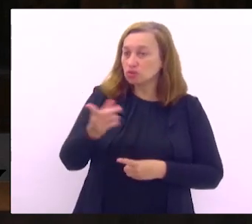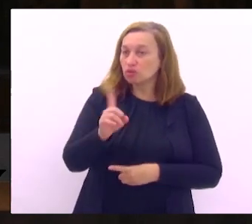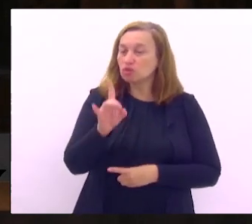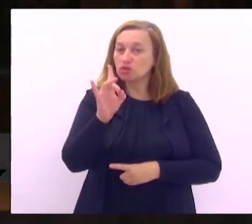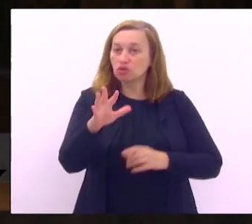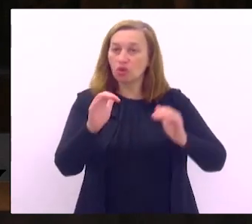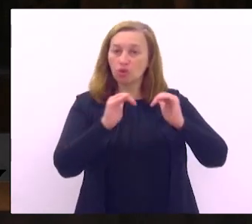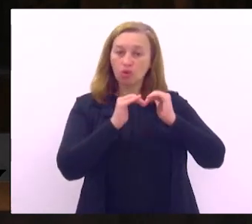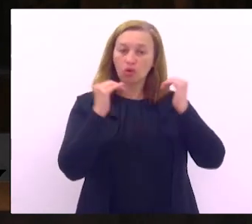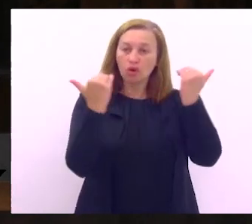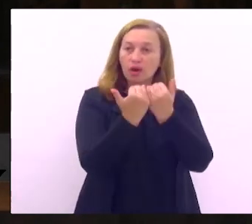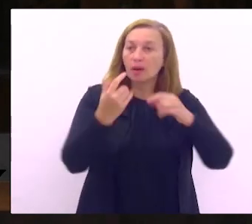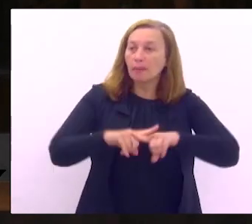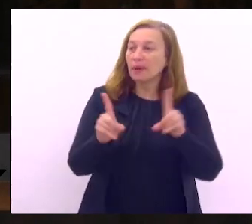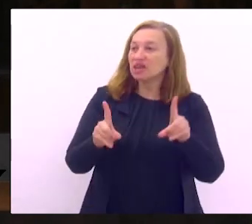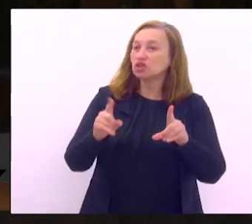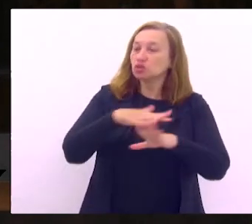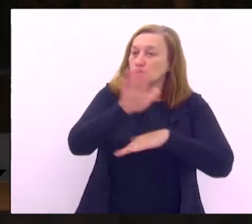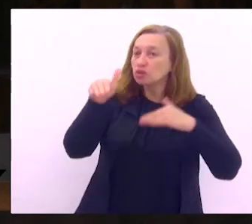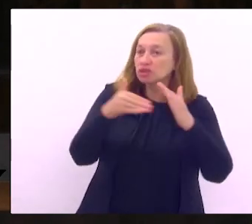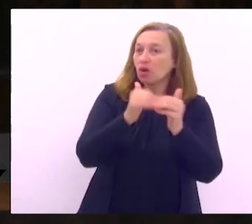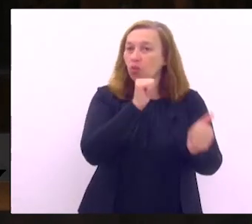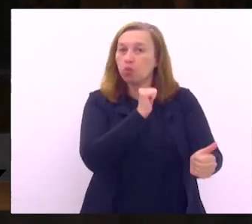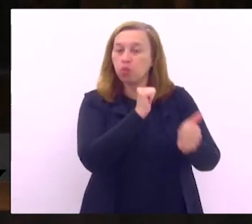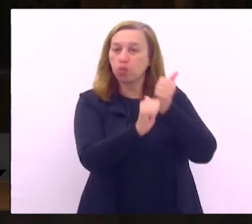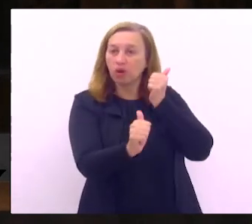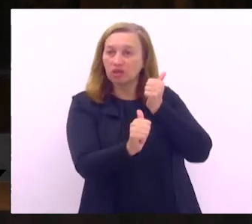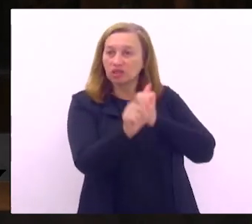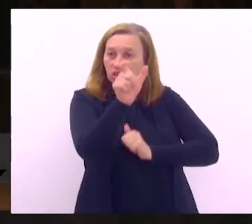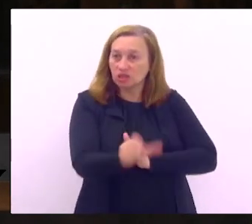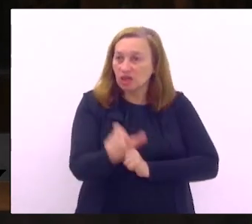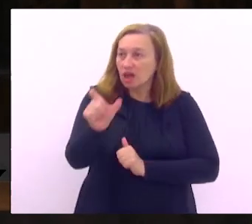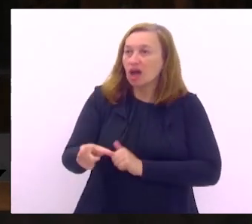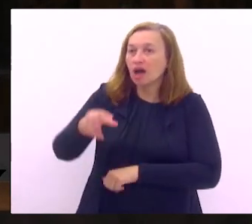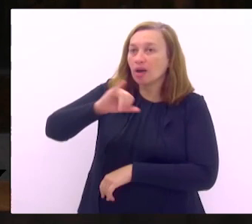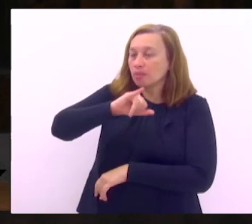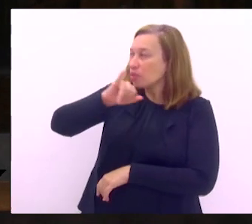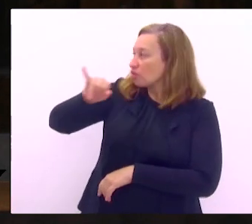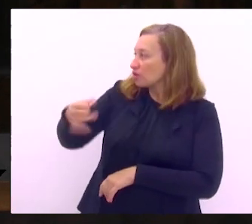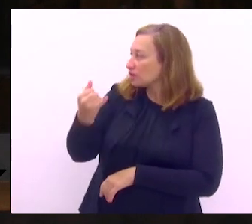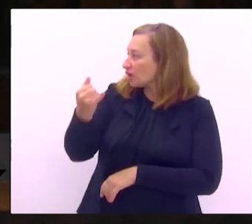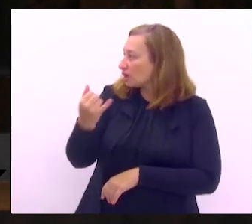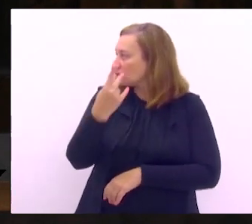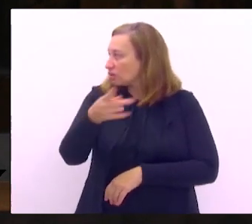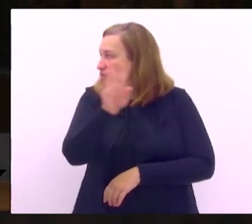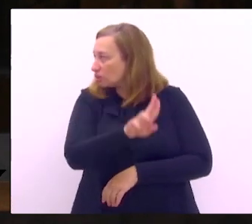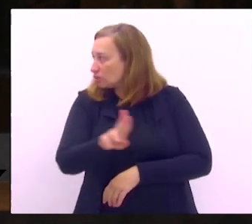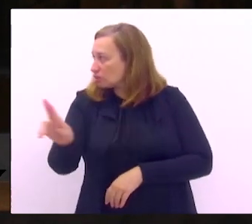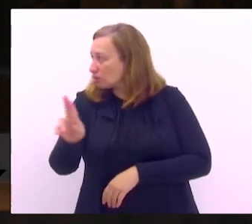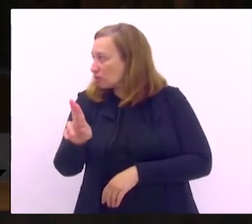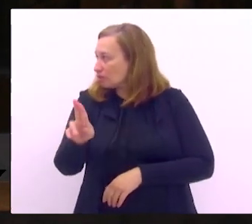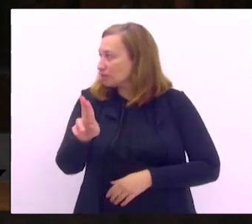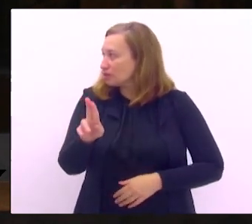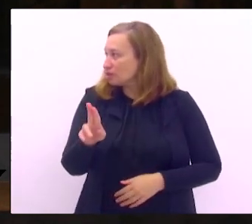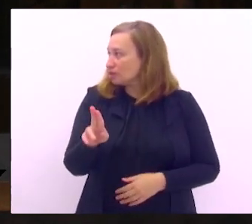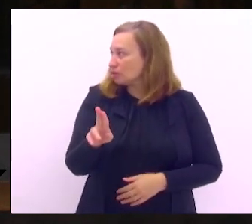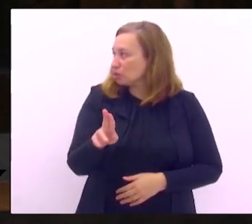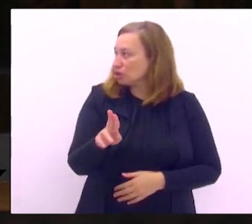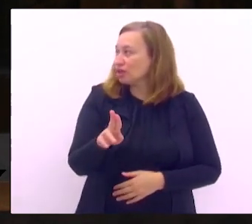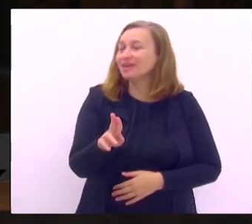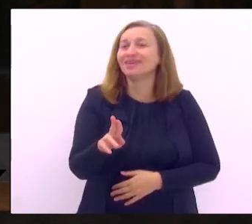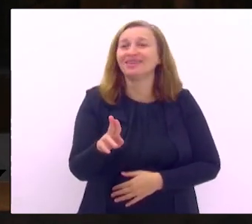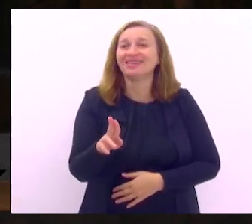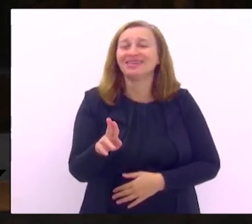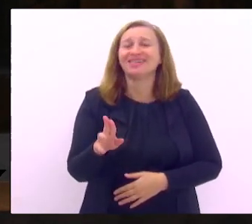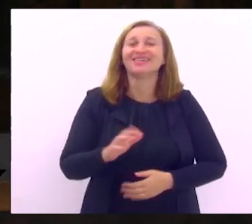Barros, mas propriamente o atletismo. Aproveitar, Chiquinho, em teu nome, saudar todos os professores. Ontem tivemos a oportunidade